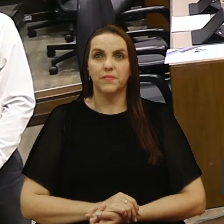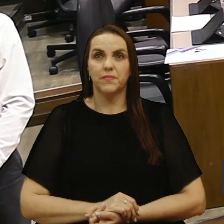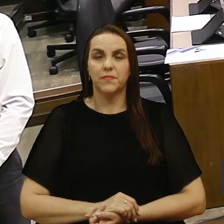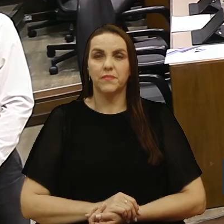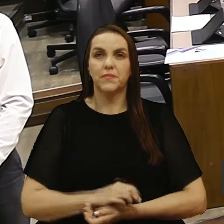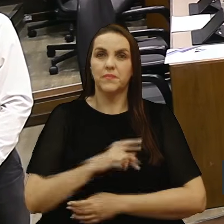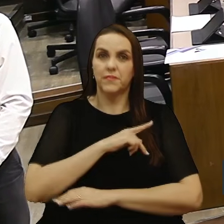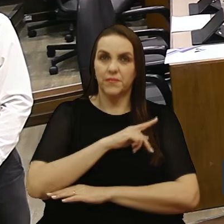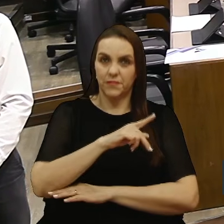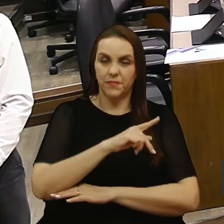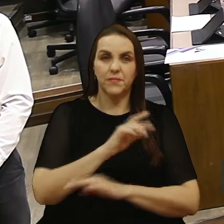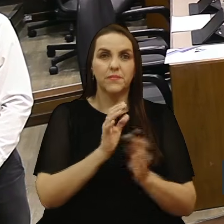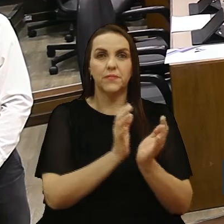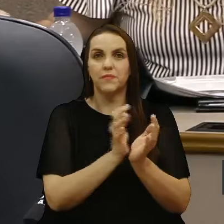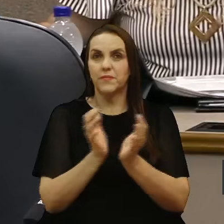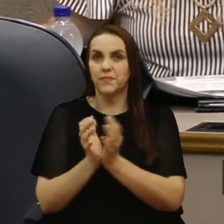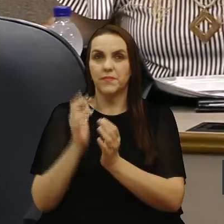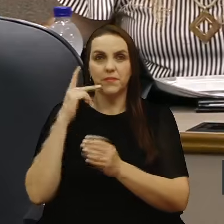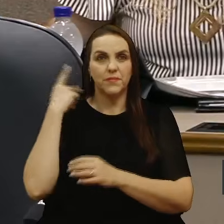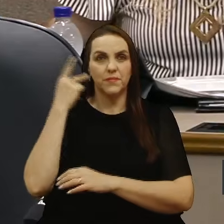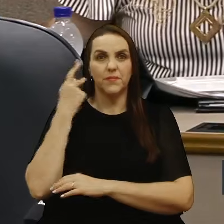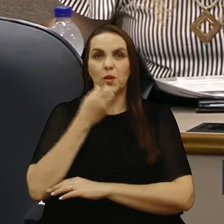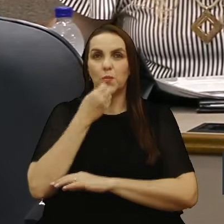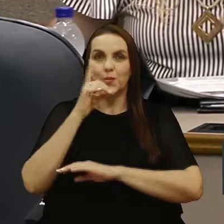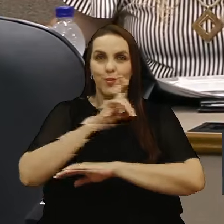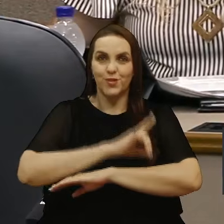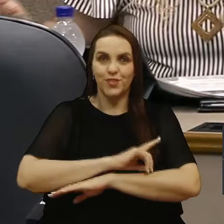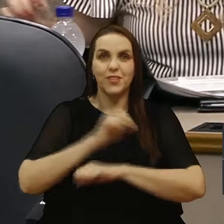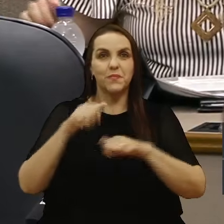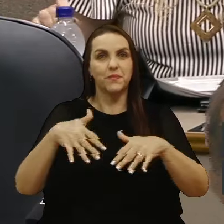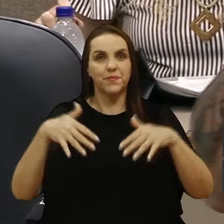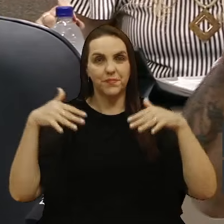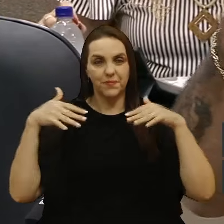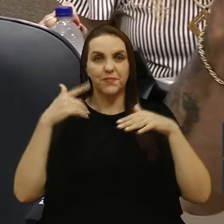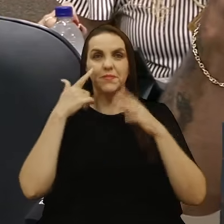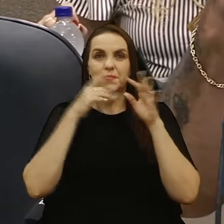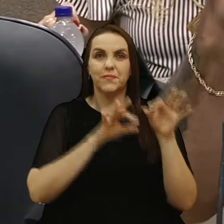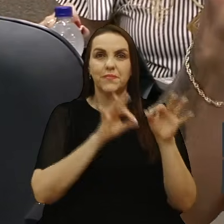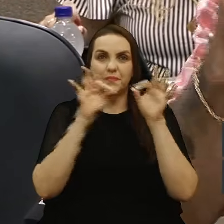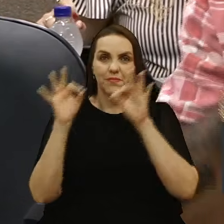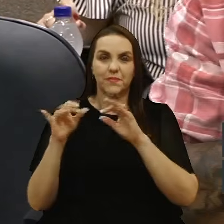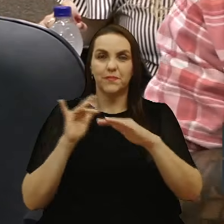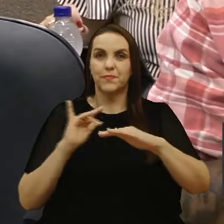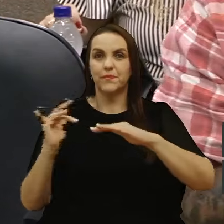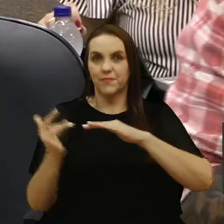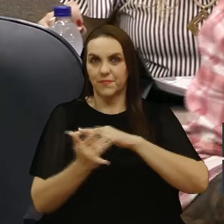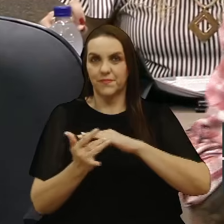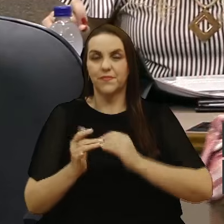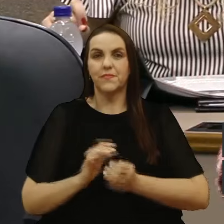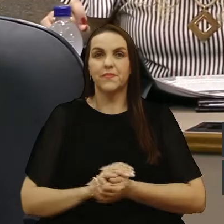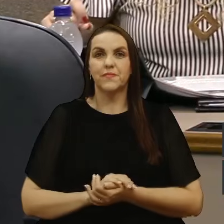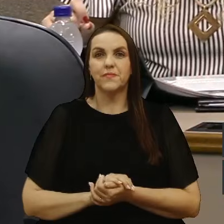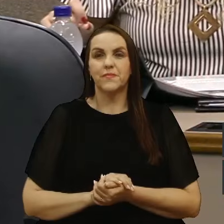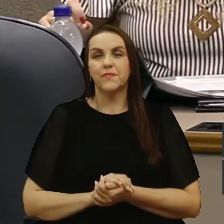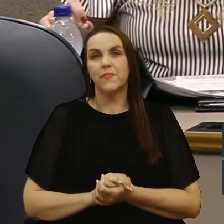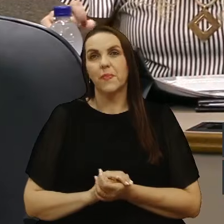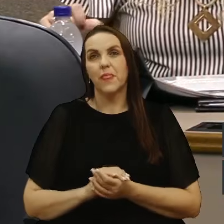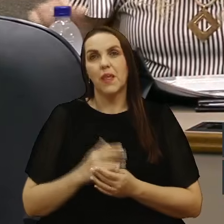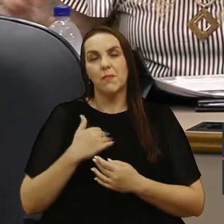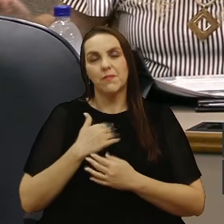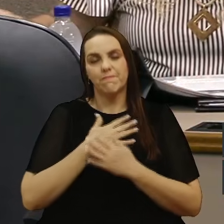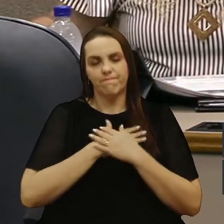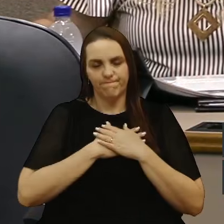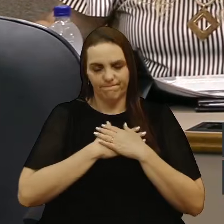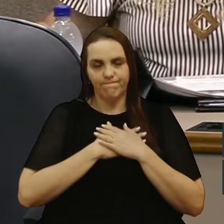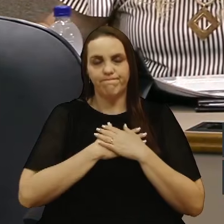Senhor presidente, nobres colegas vereadores, muito bom dia. Quem está aqui no nosso plenário, quem está nos assistindo pelas redes sociais, né? Meus